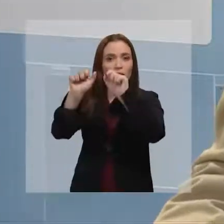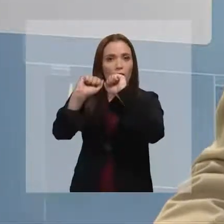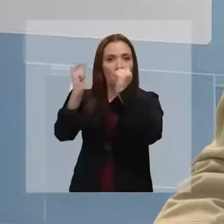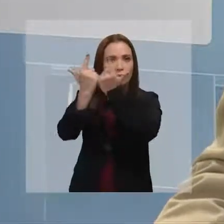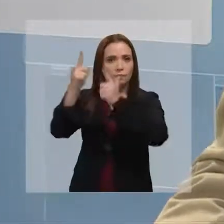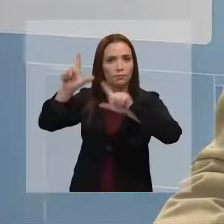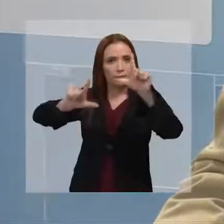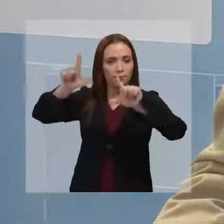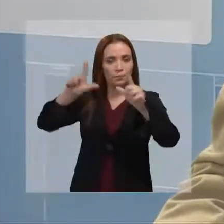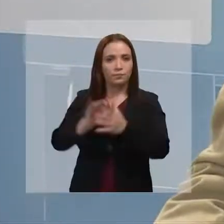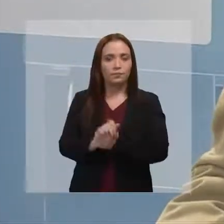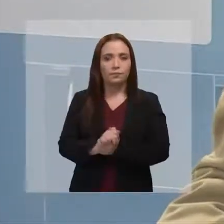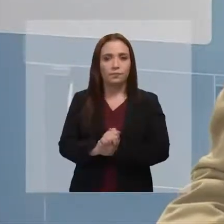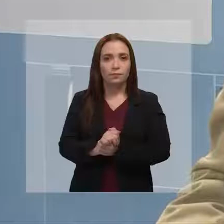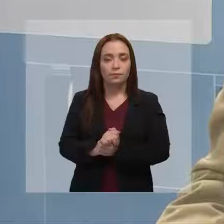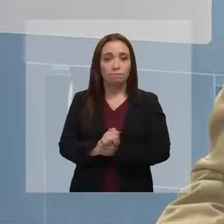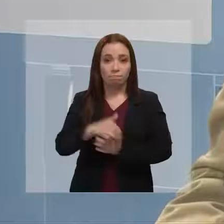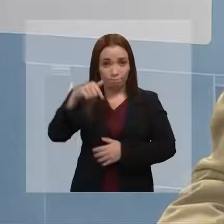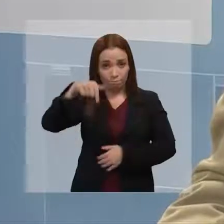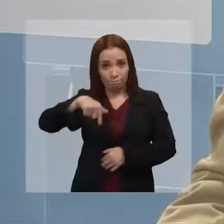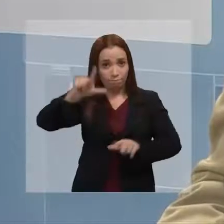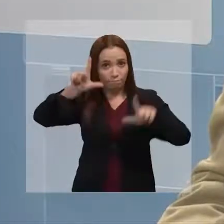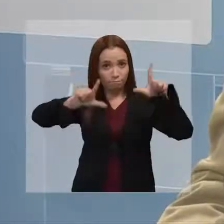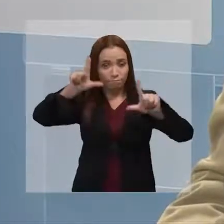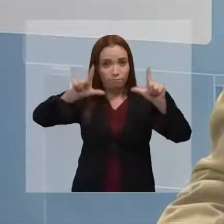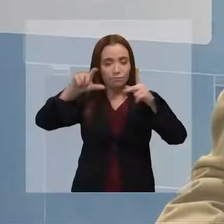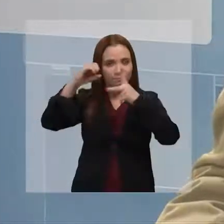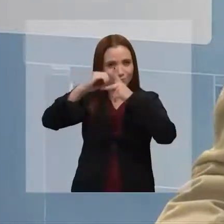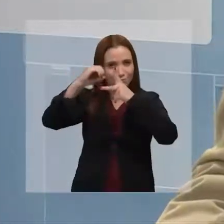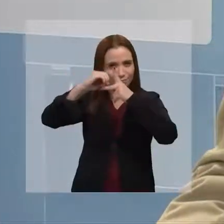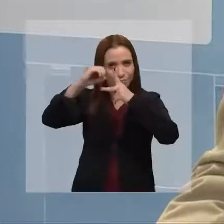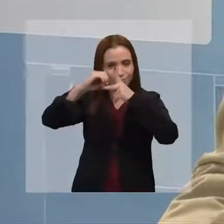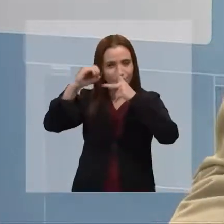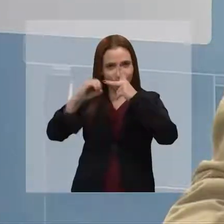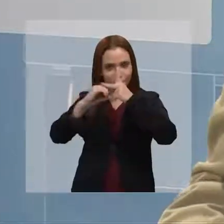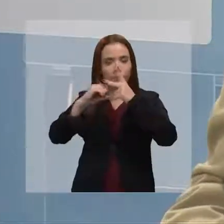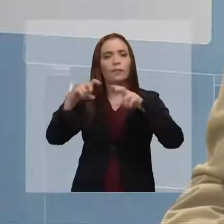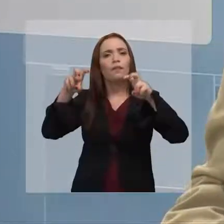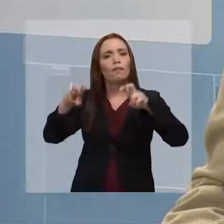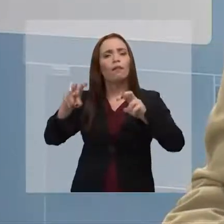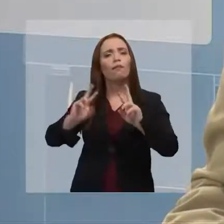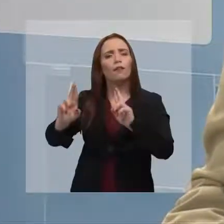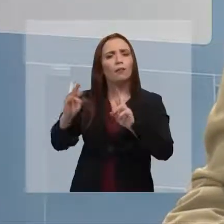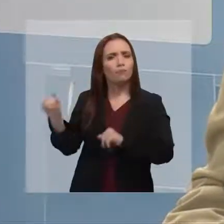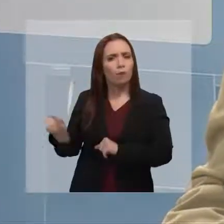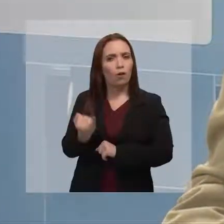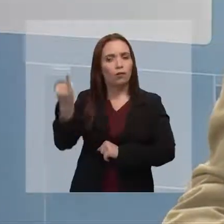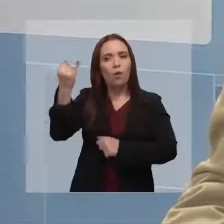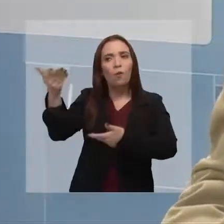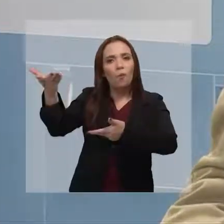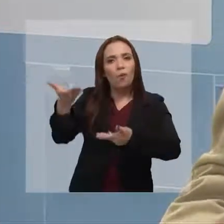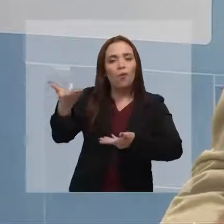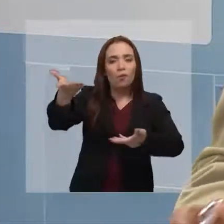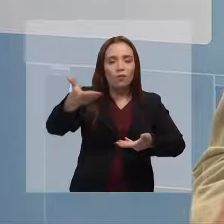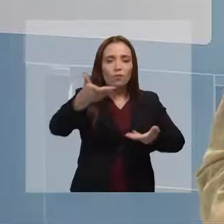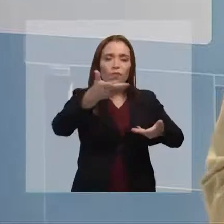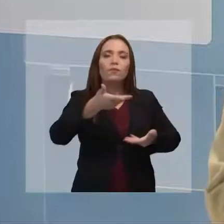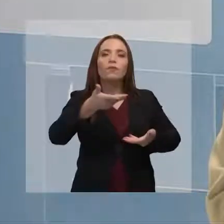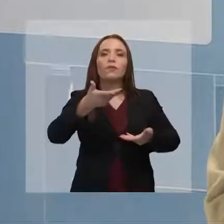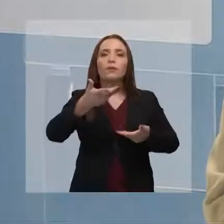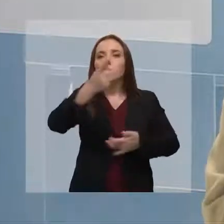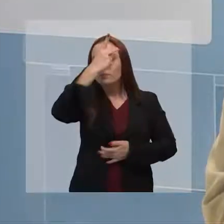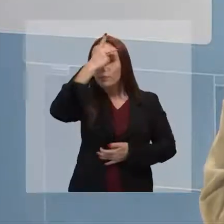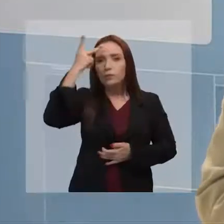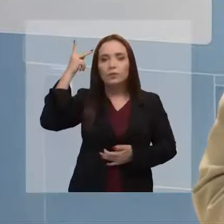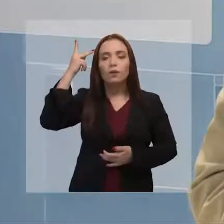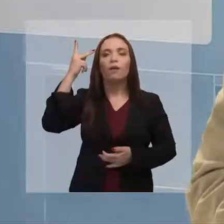TV Assembleia. O programa Pela Ordem traz entrevistas importantes com personagens